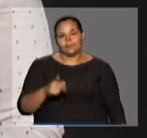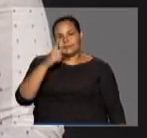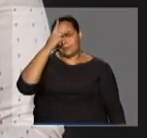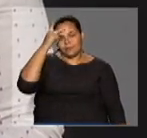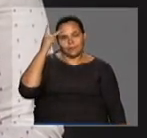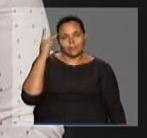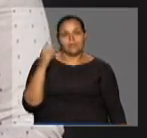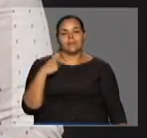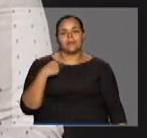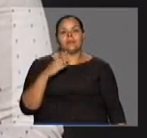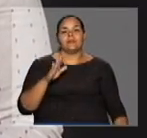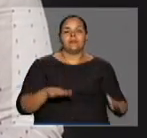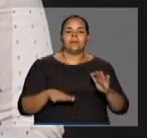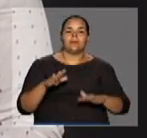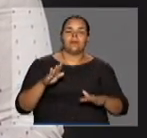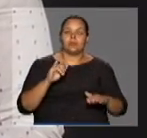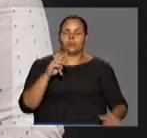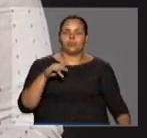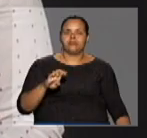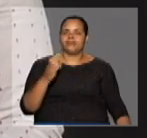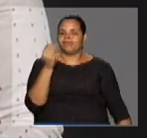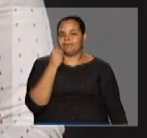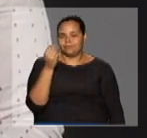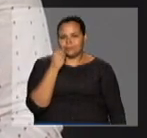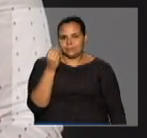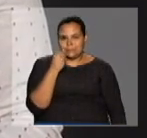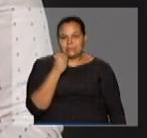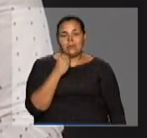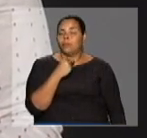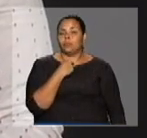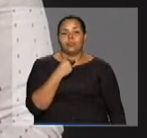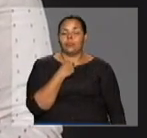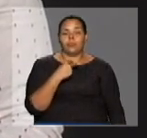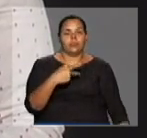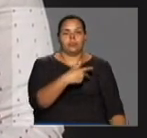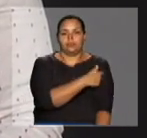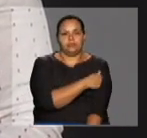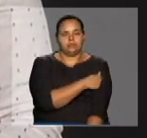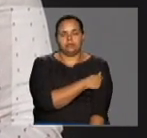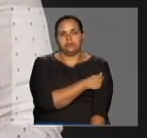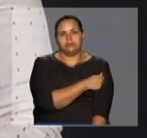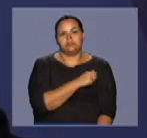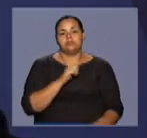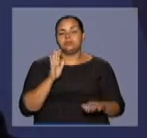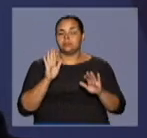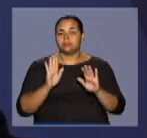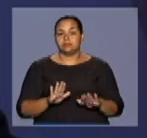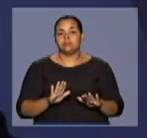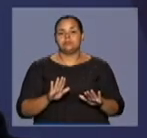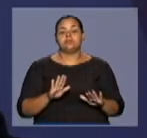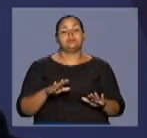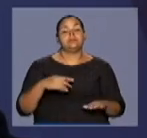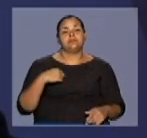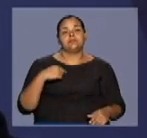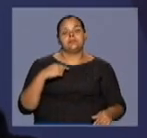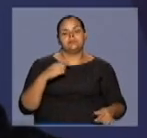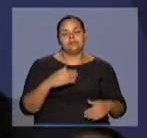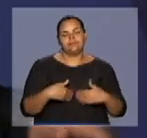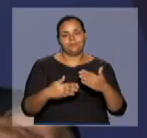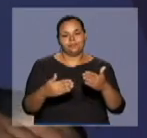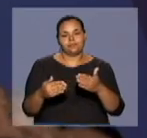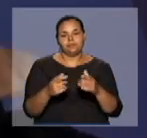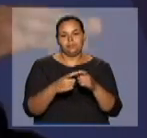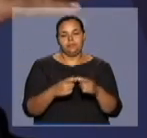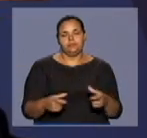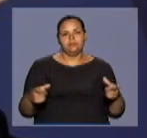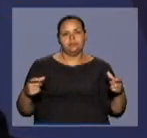das pessoas imunodeprimidas, que realmente não vão poder tomar a vacina, né? Mas nós consideramos o seguinte: à